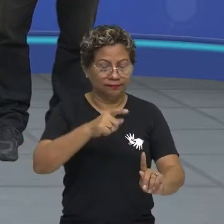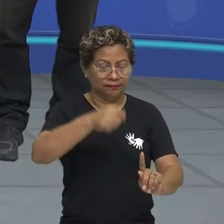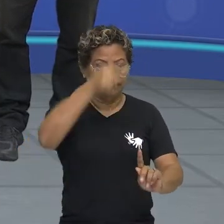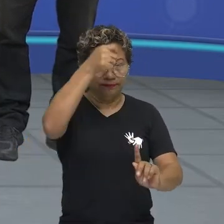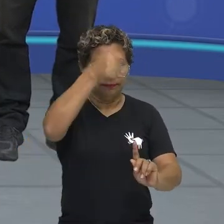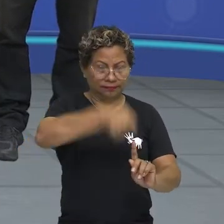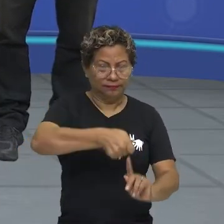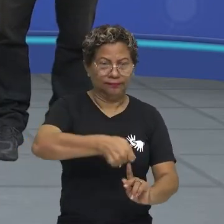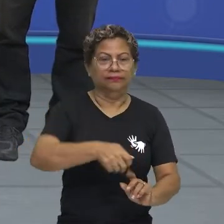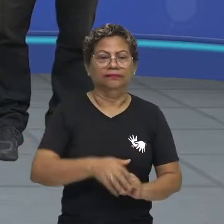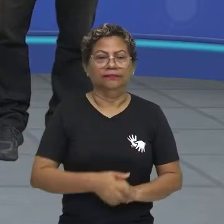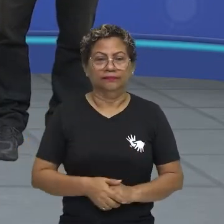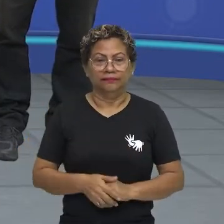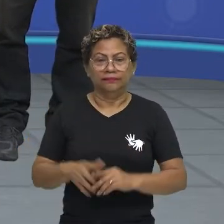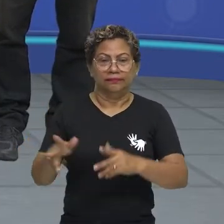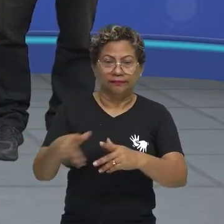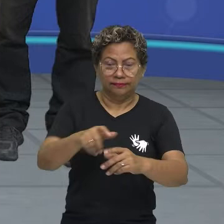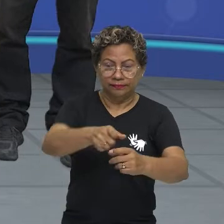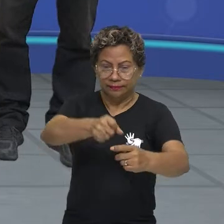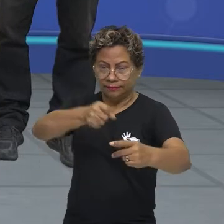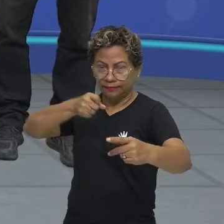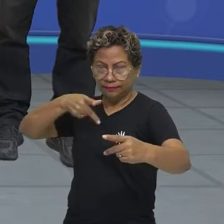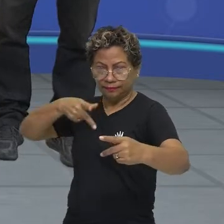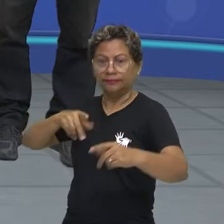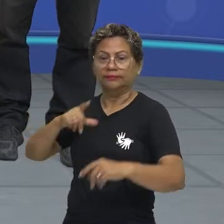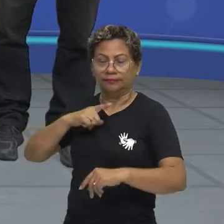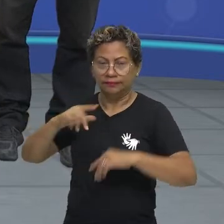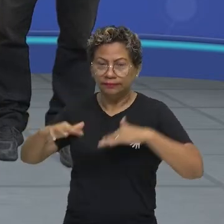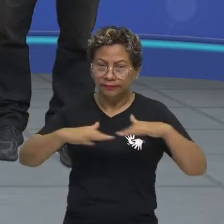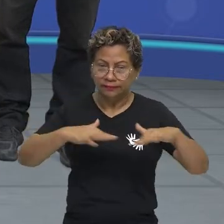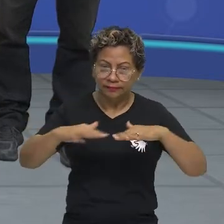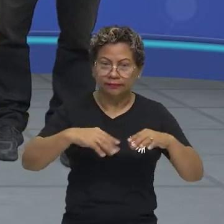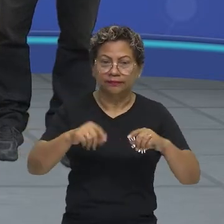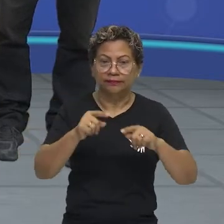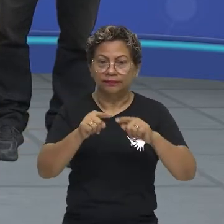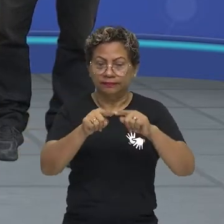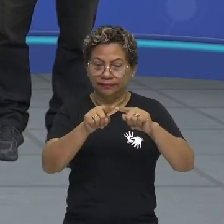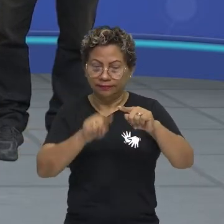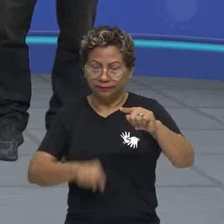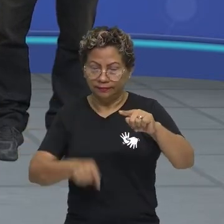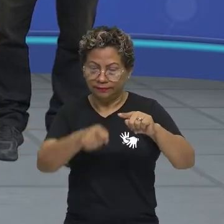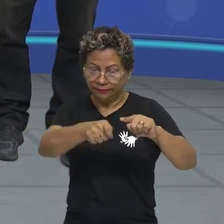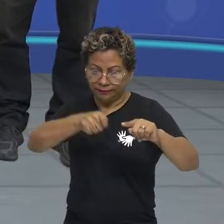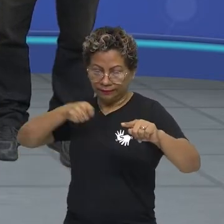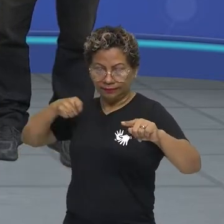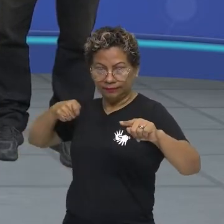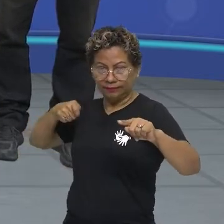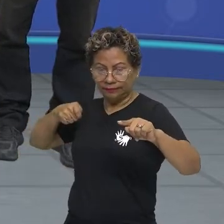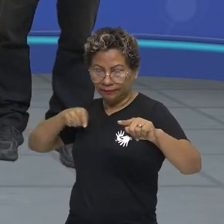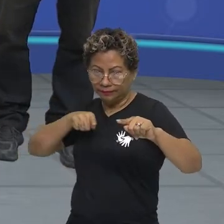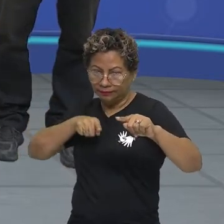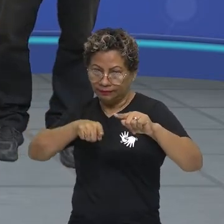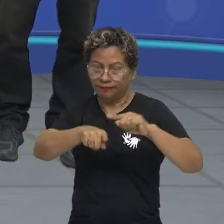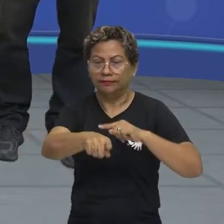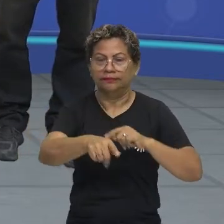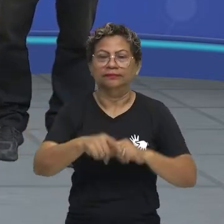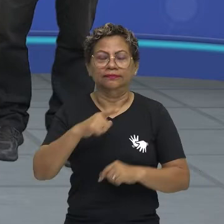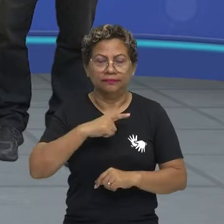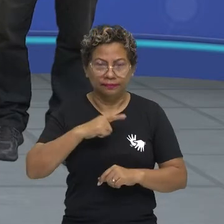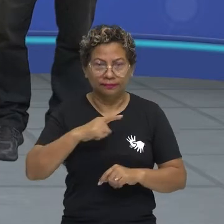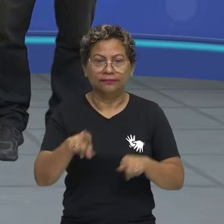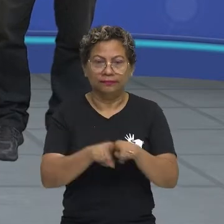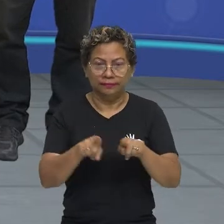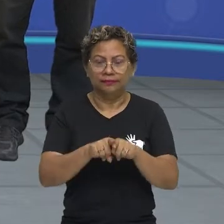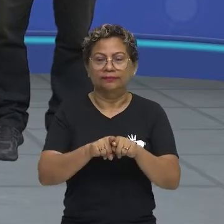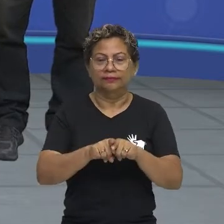madeira. Aí o arco e flecha, energia potencial elástica quando puxa o arco. Quando a flecha sai, a gente tem energia